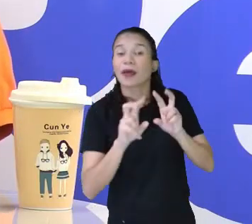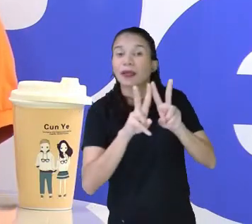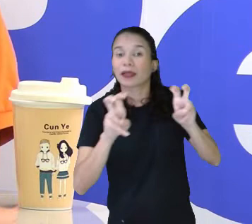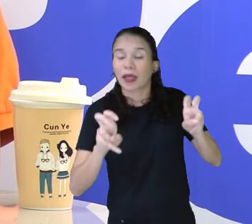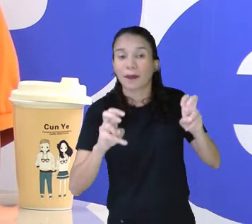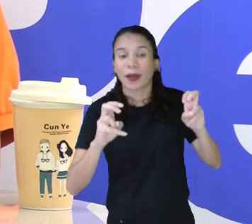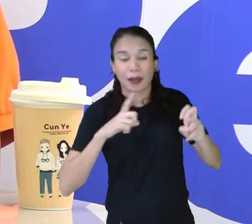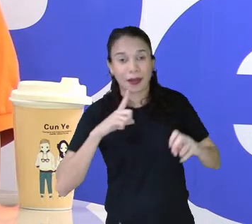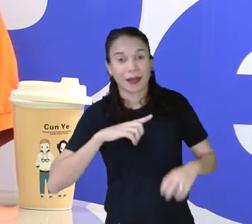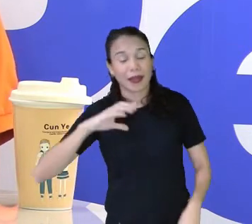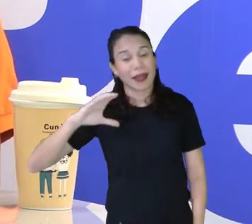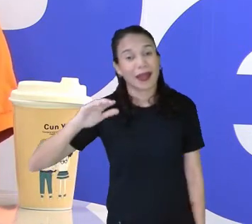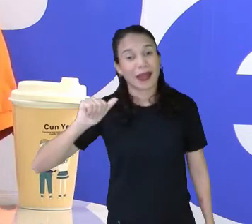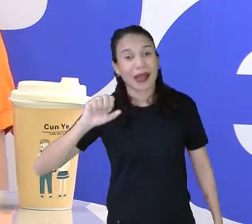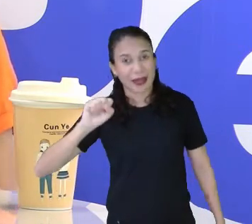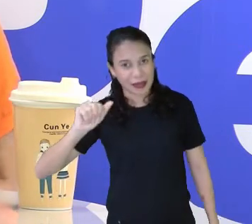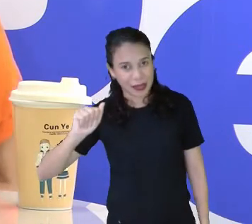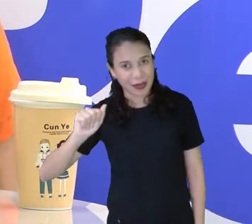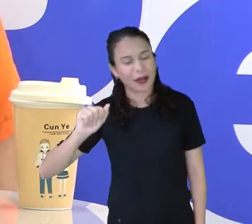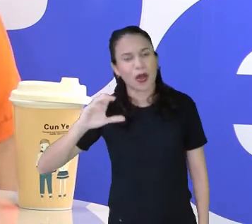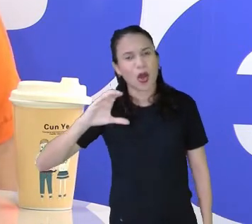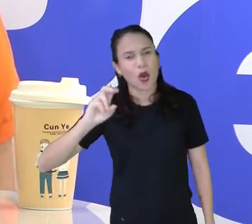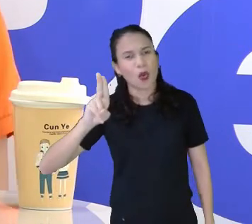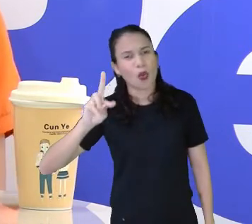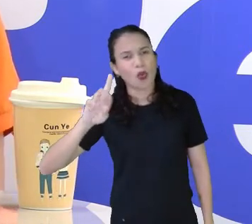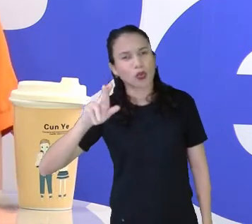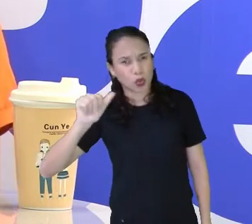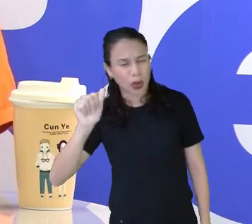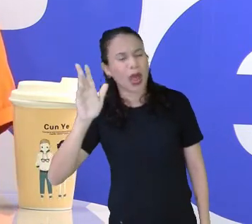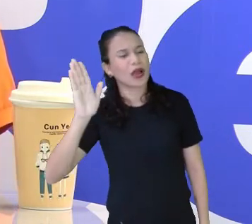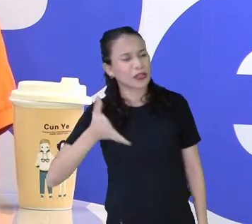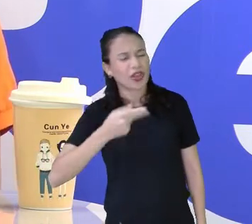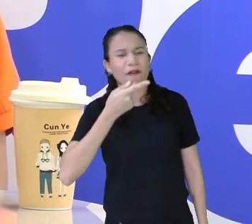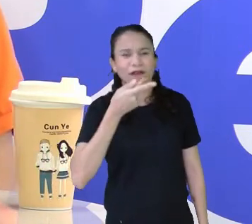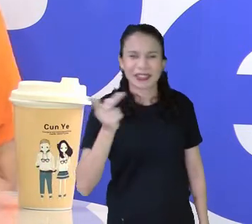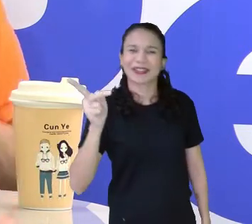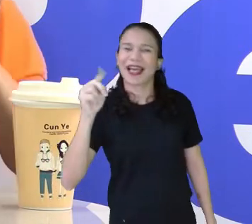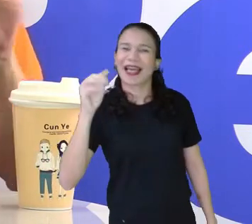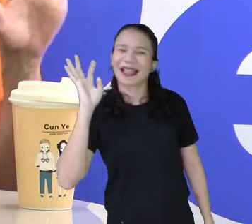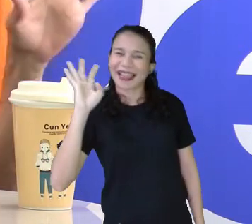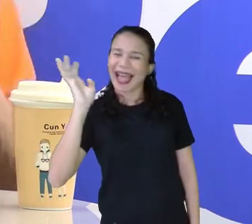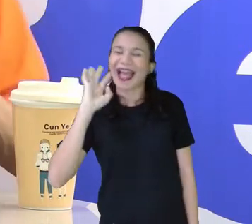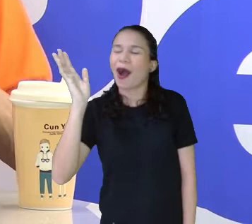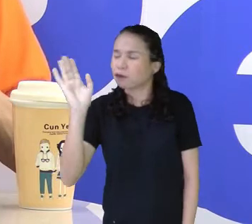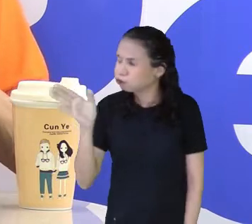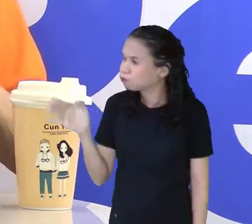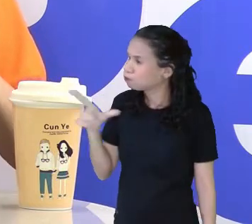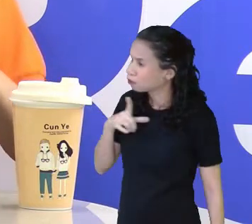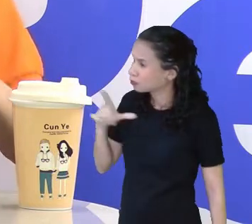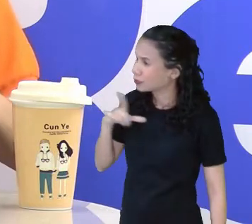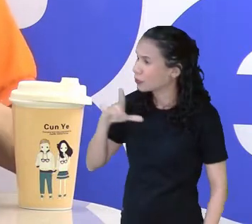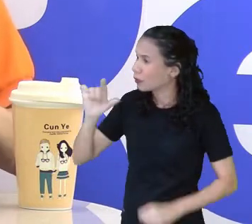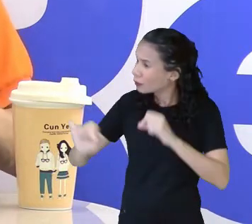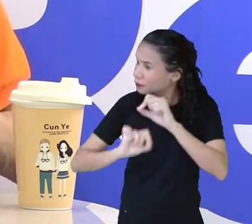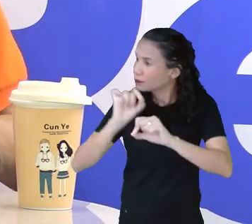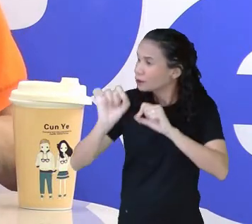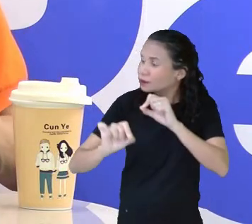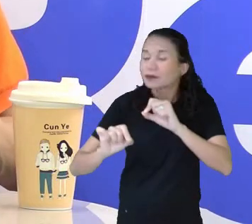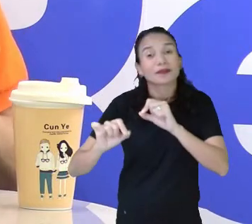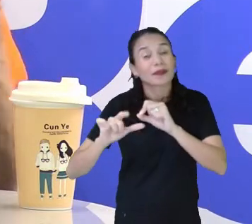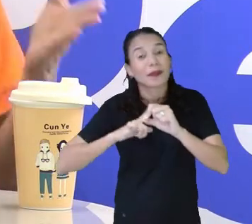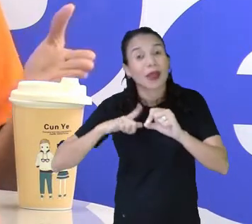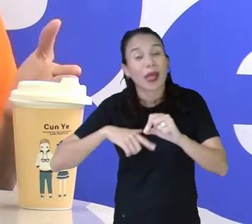o Rian disse que já foi na Casa da Cultura. Viu? Que legal, Rian. Olha, já tem além